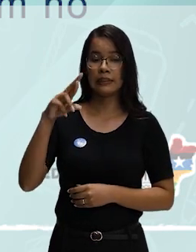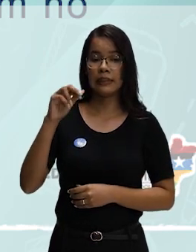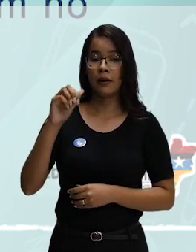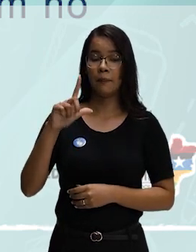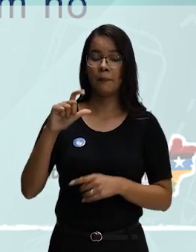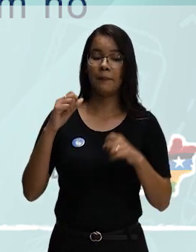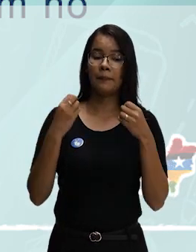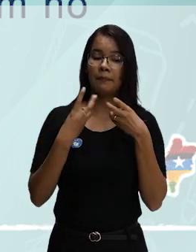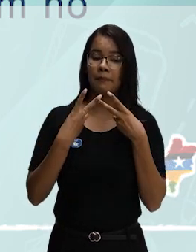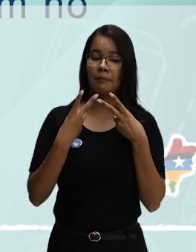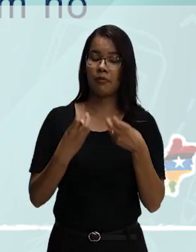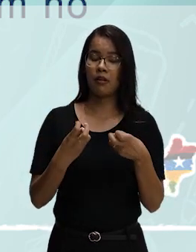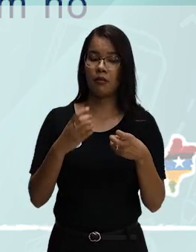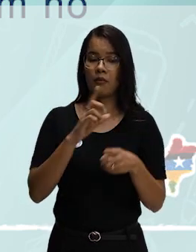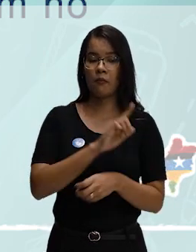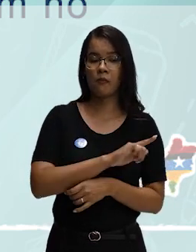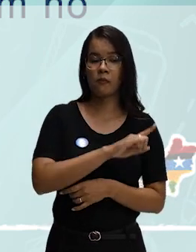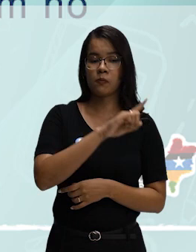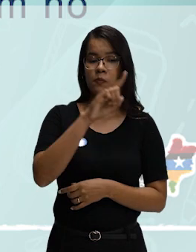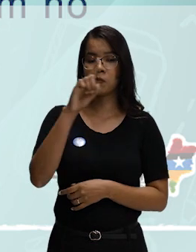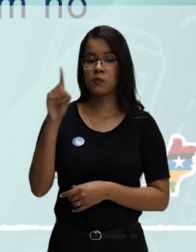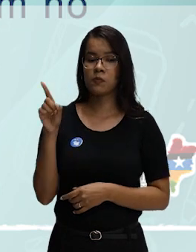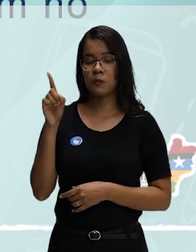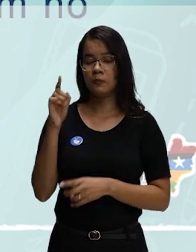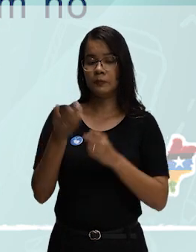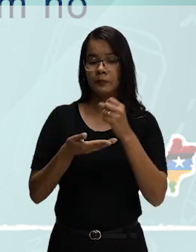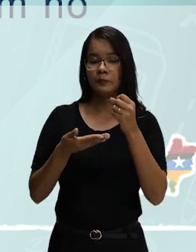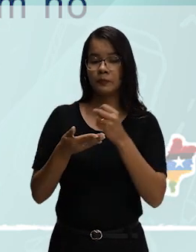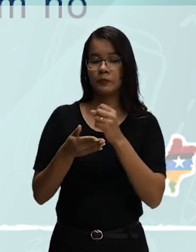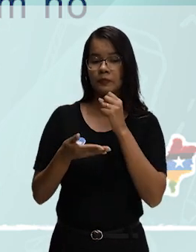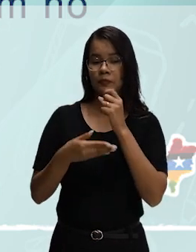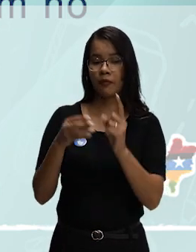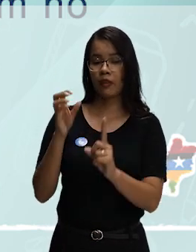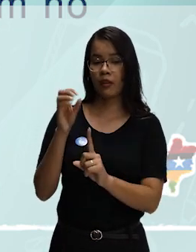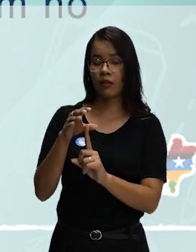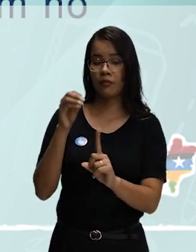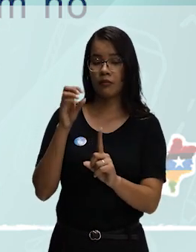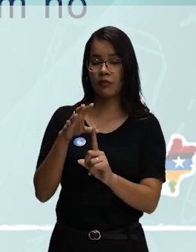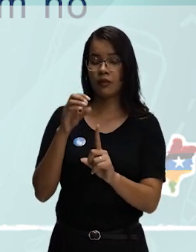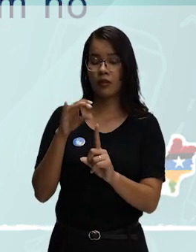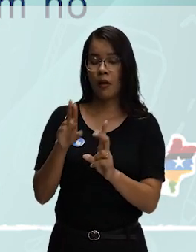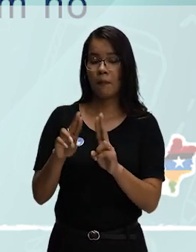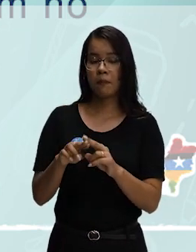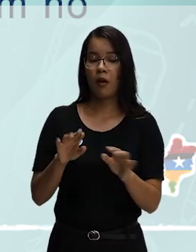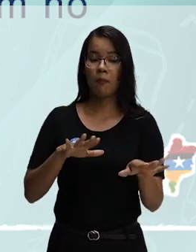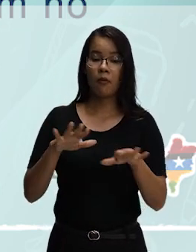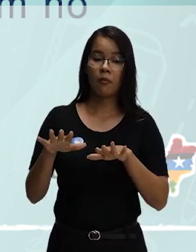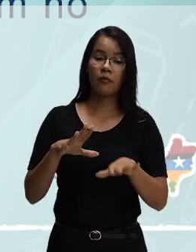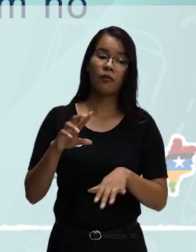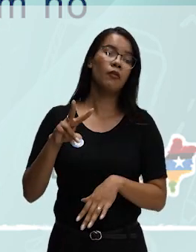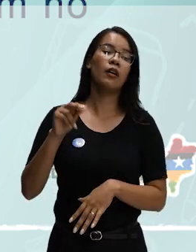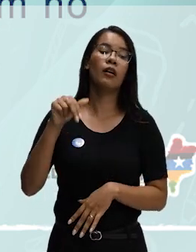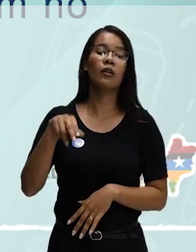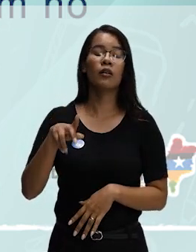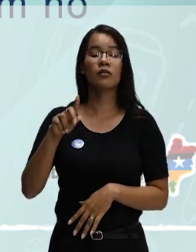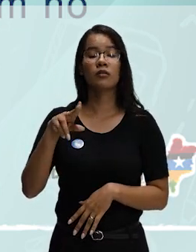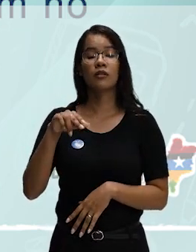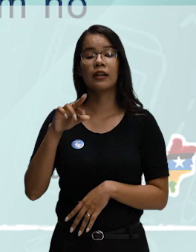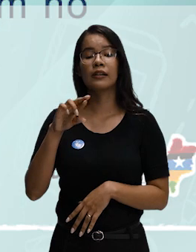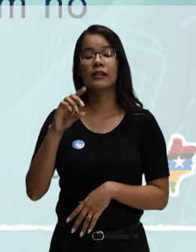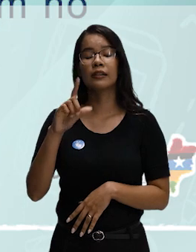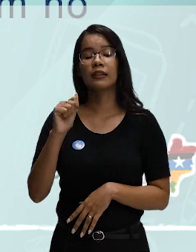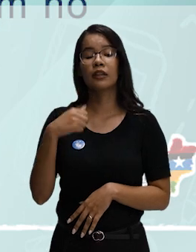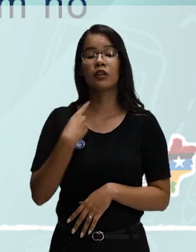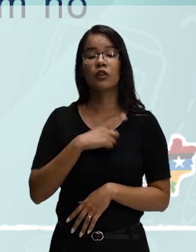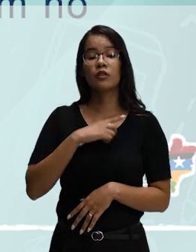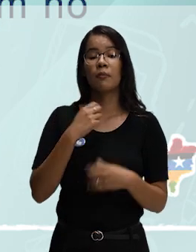traçado aqui é baseado no movimento de vanguarda. Aqui a gente pode imaginar ondas, né? Que ondas